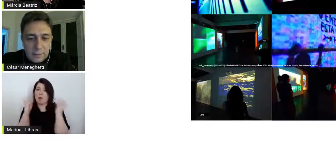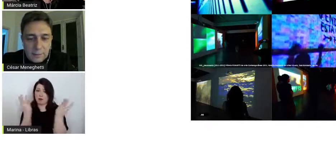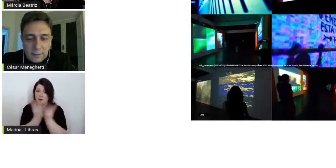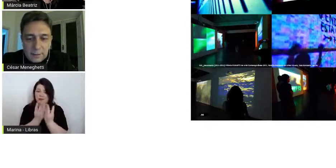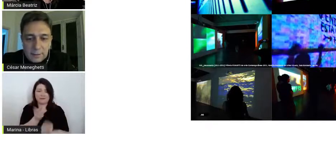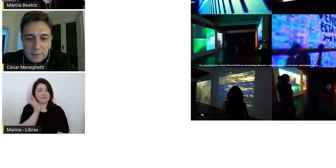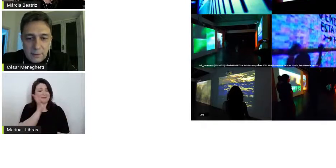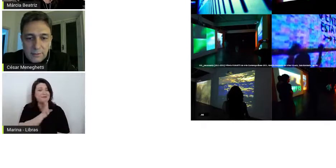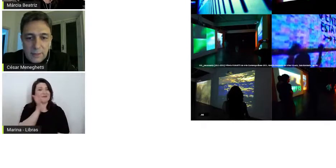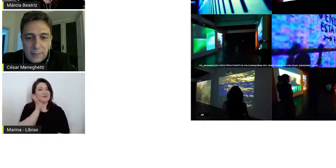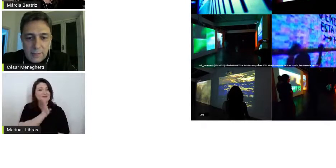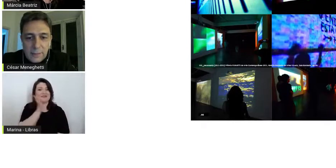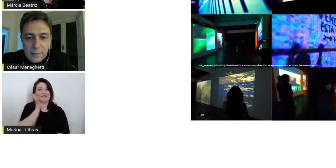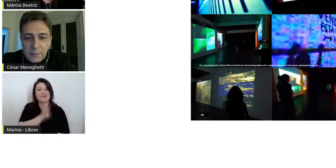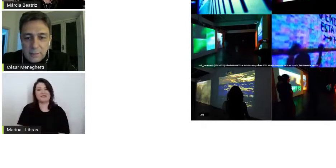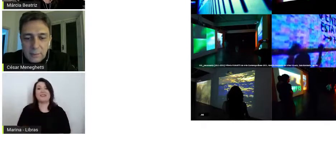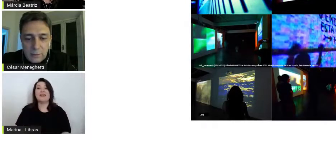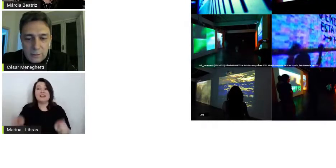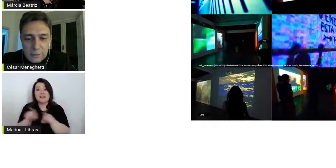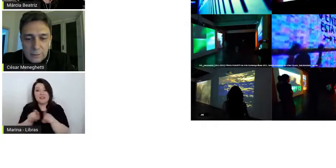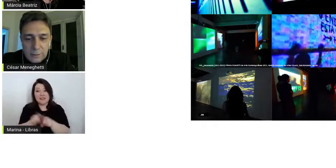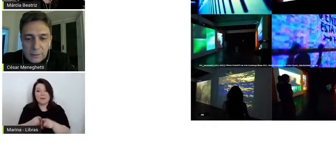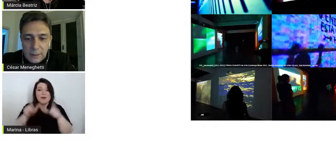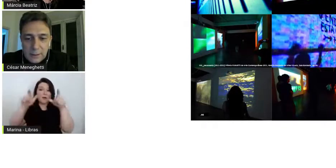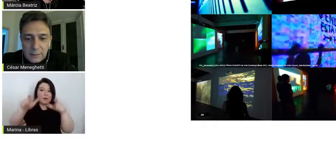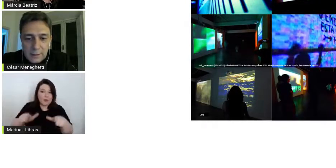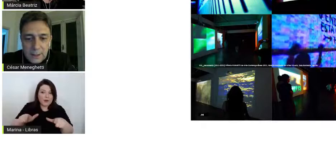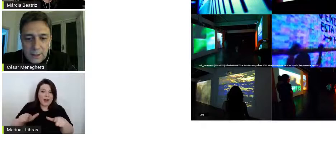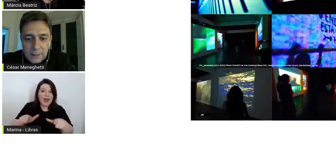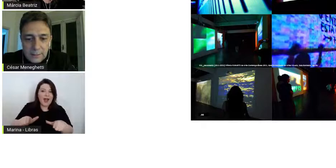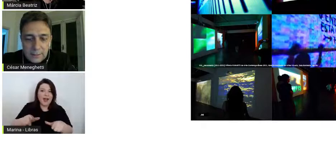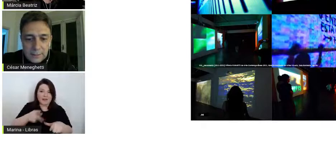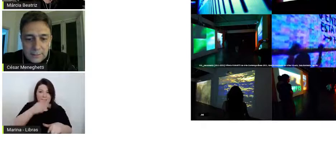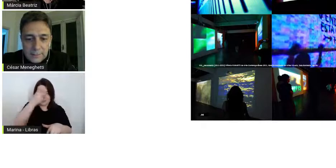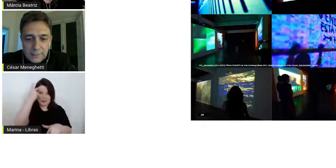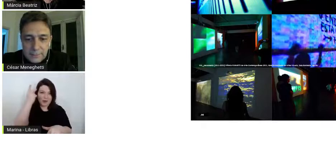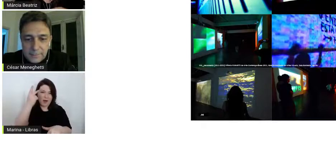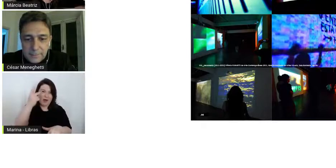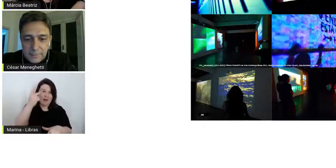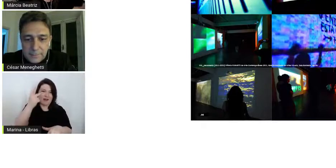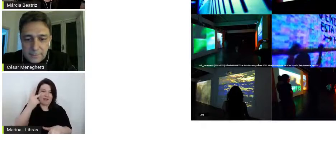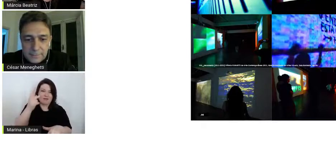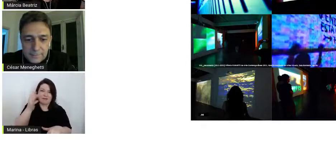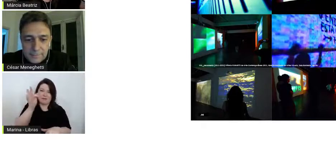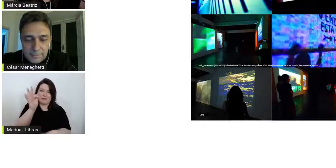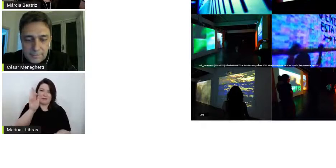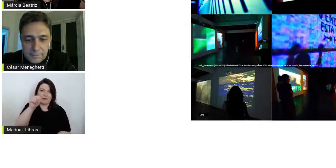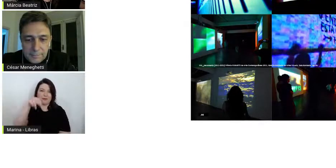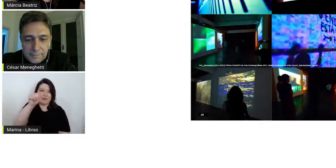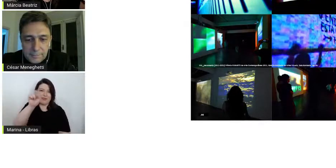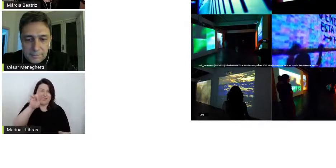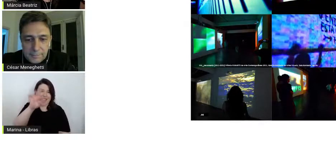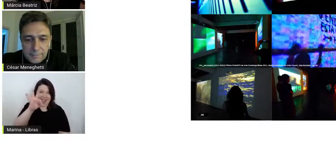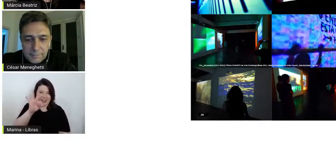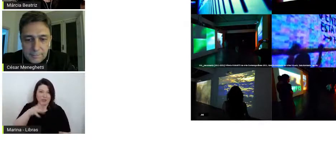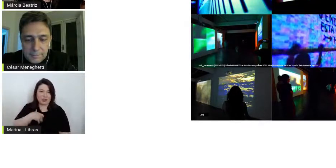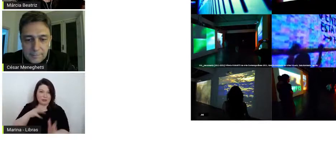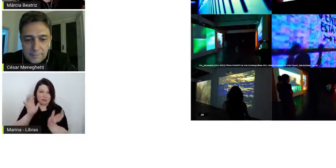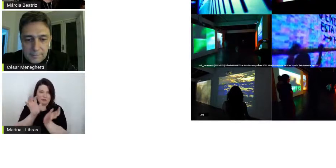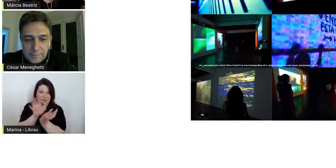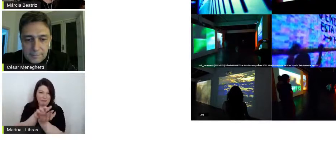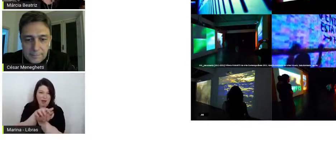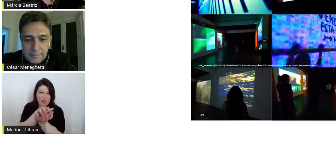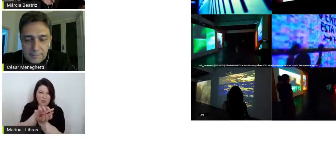pessoal da Funarte de Pernambuco, foi incrível. Assim. Ah, demais.